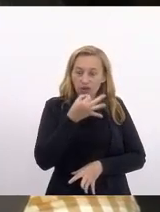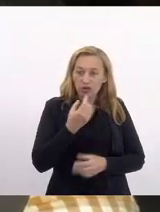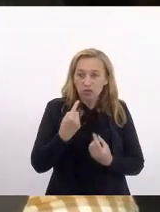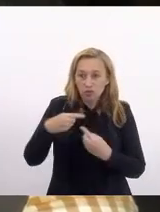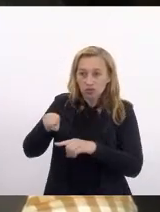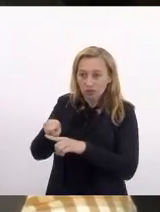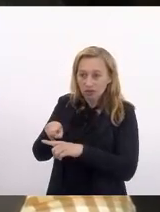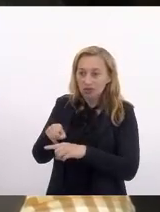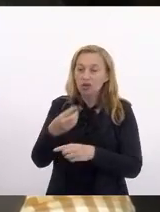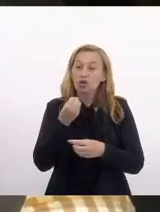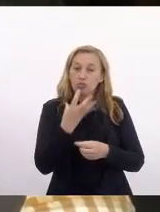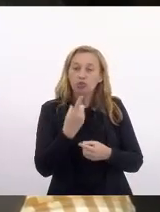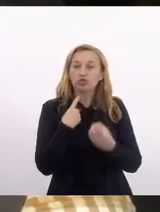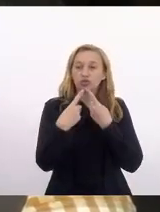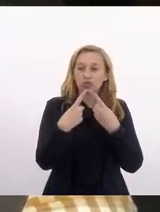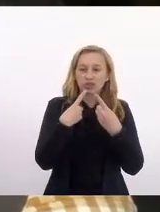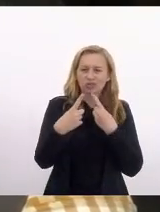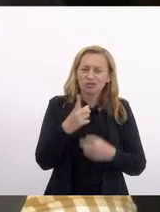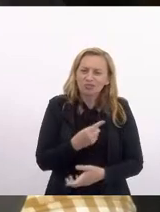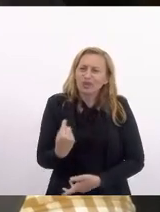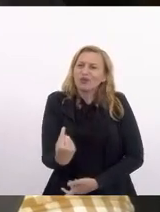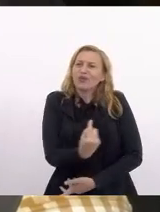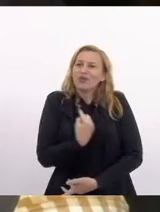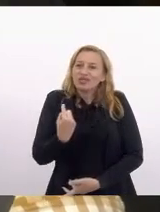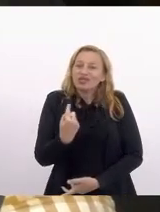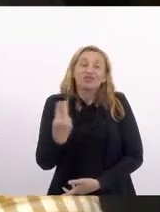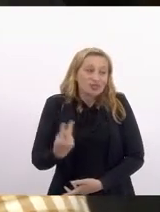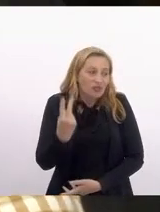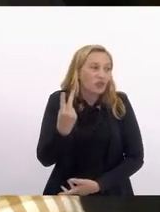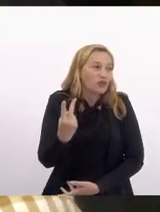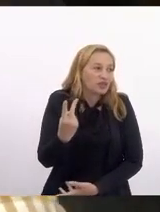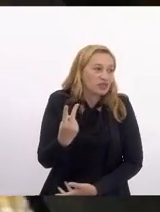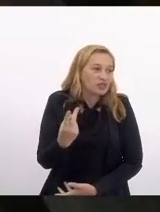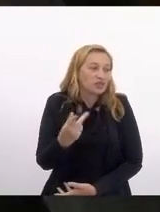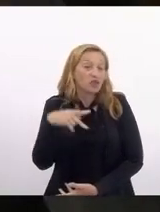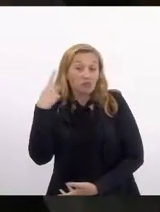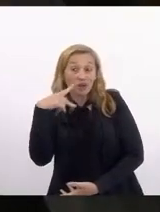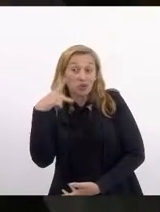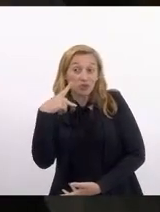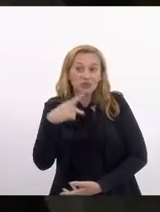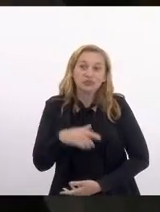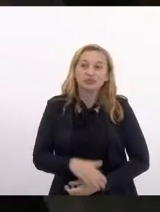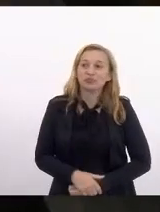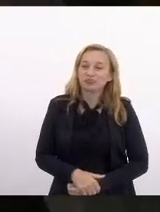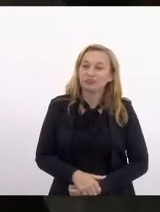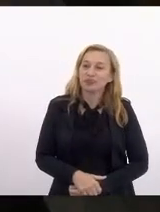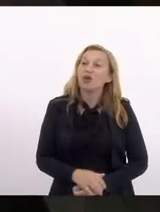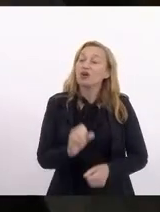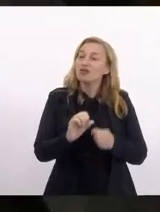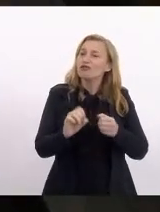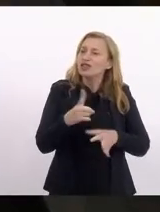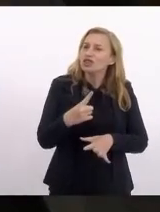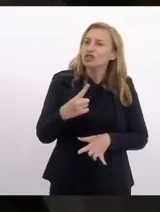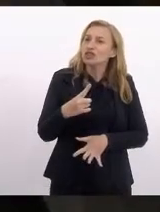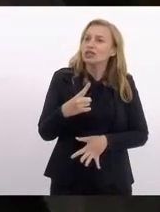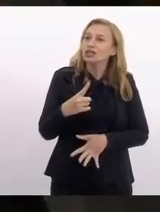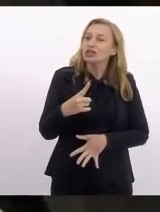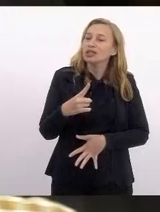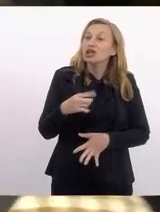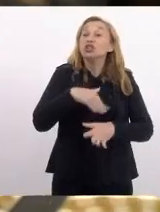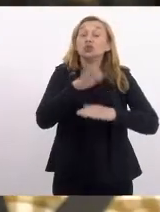o bom debate está aí para gente é o que valoriza o pagamento é o que faz com que